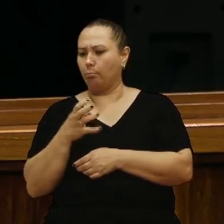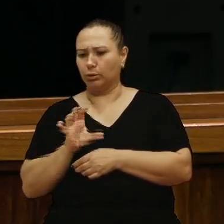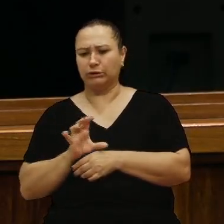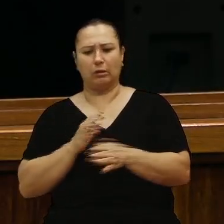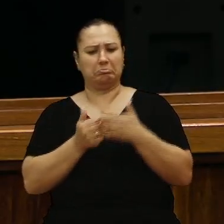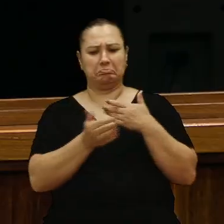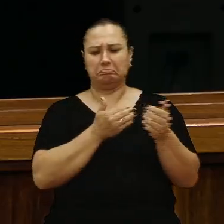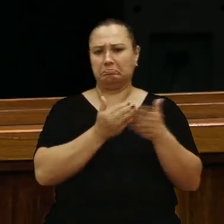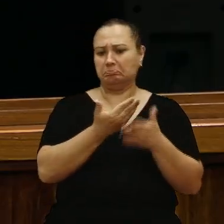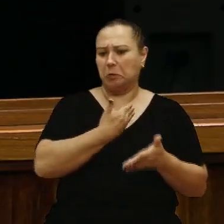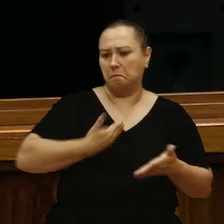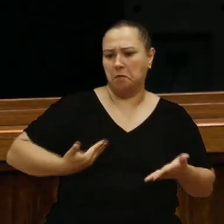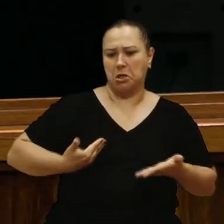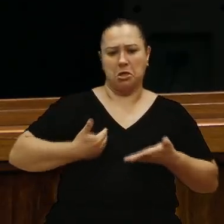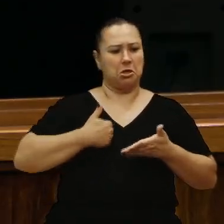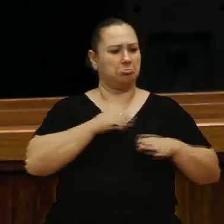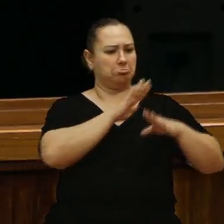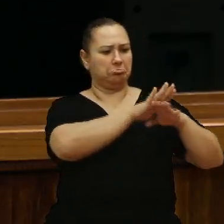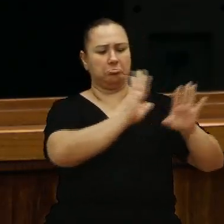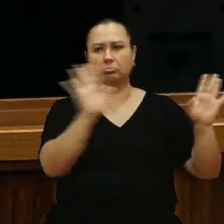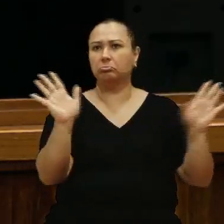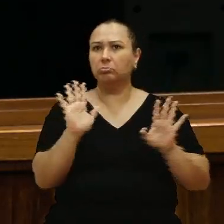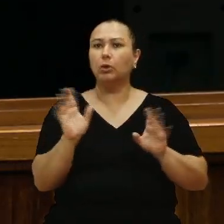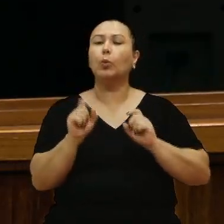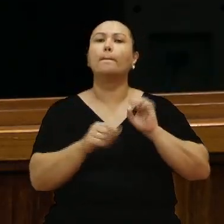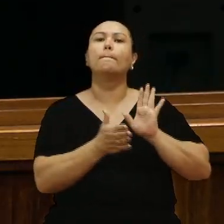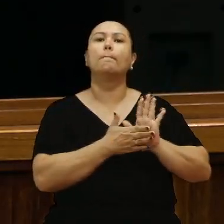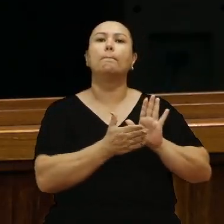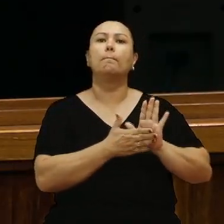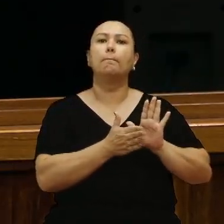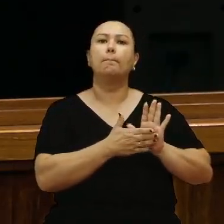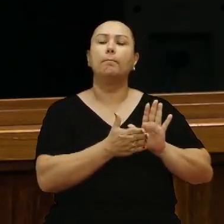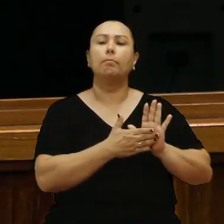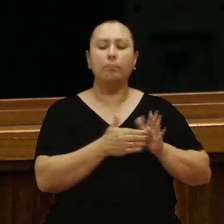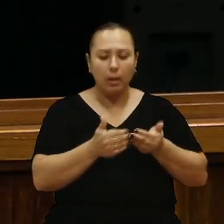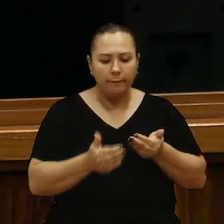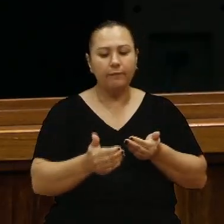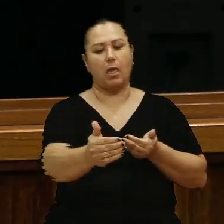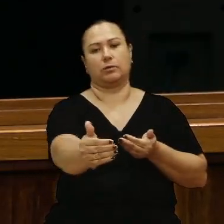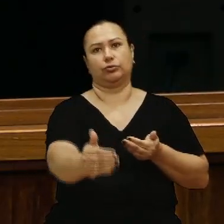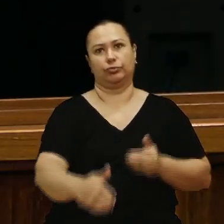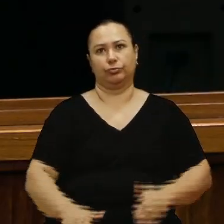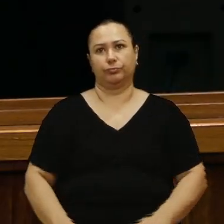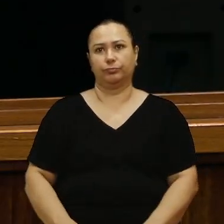situação, não interessa, mas propositiva, nós precisamos fazer daqui para frente.